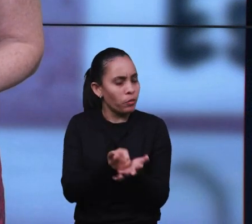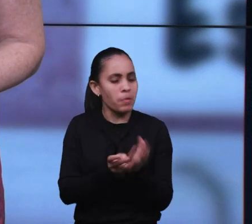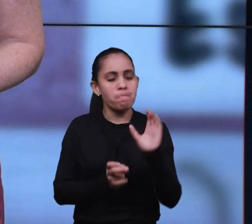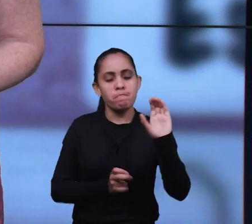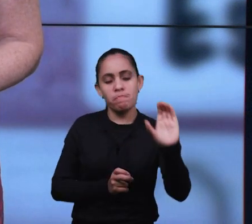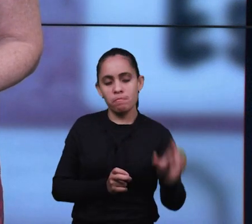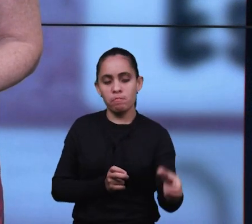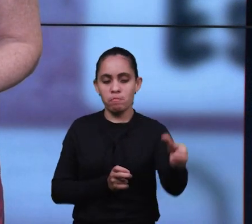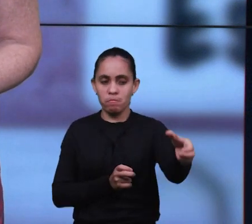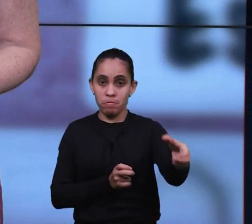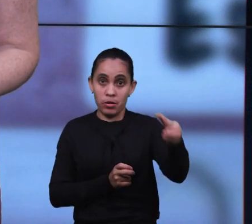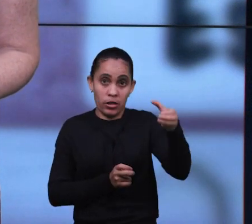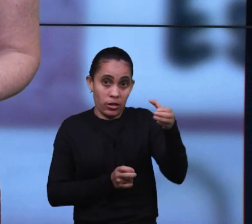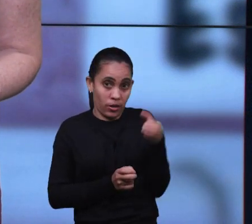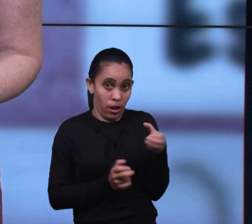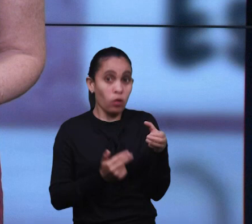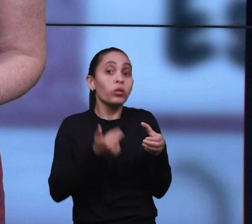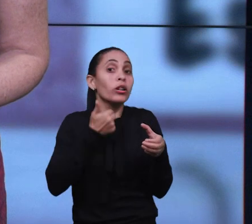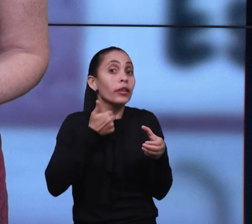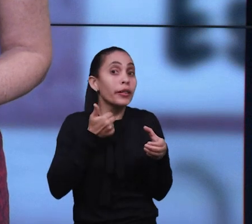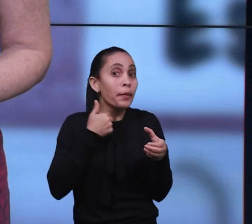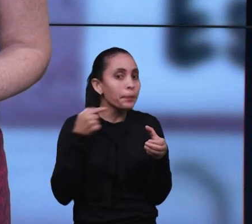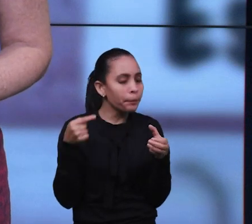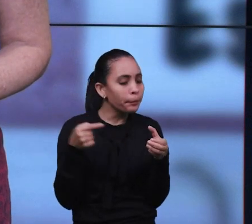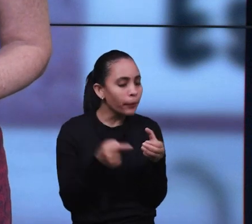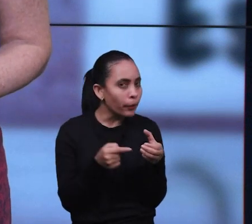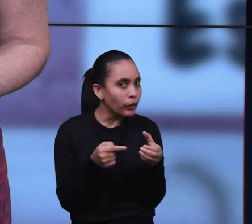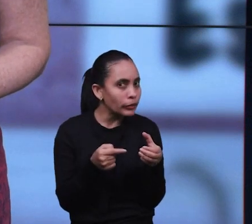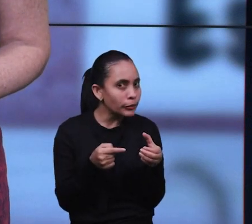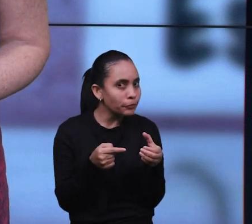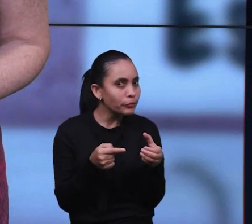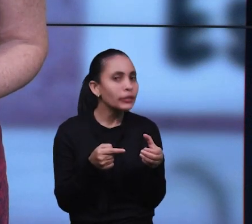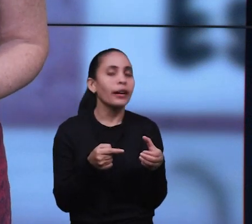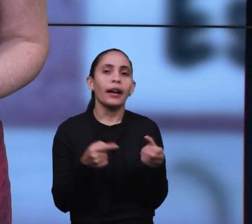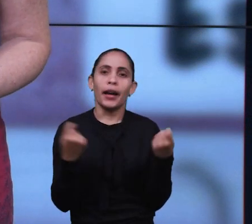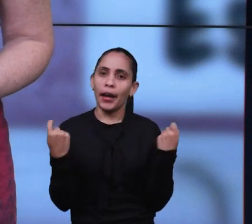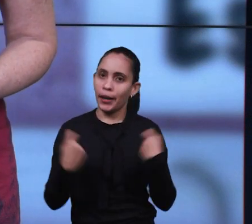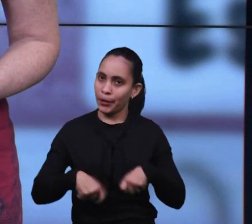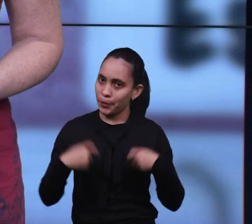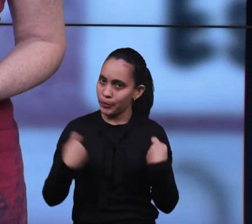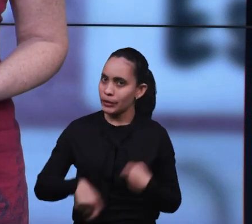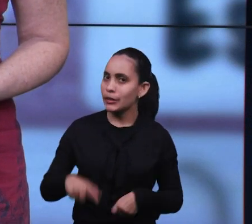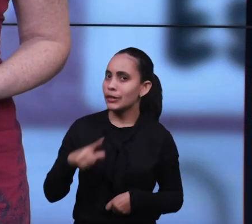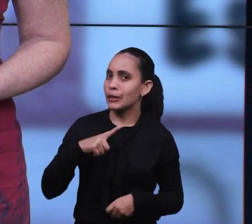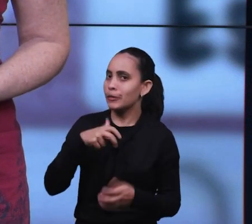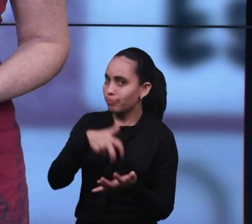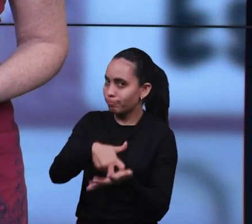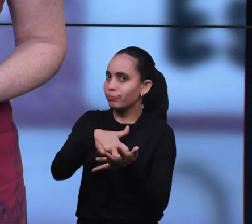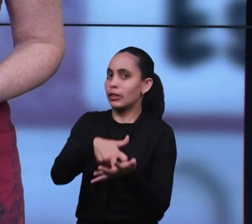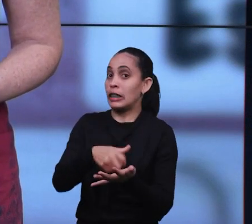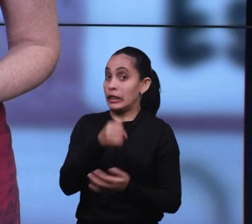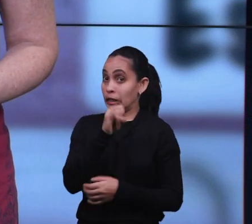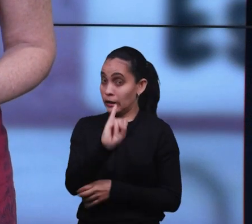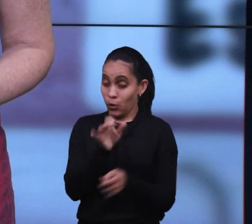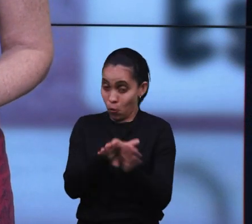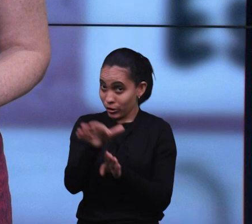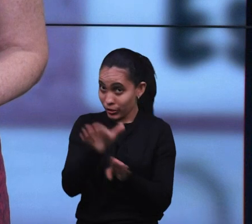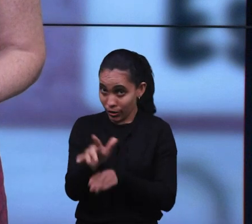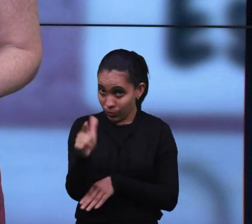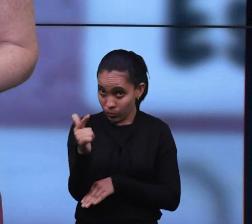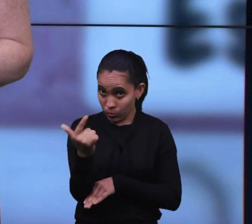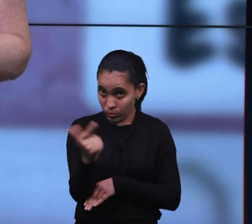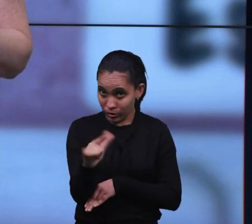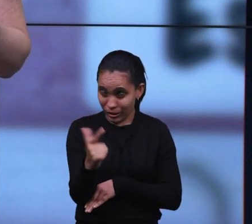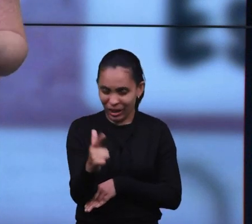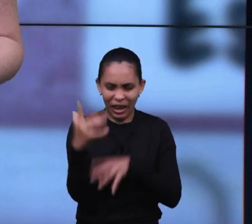permanecer insistindo no que não pode ser feito, aí a correção é necessária. A criança que não é